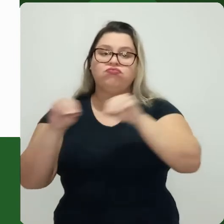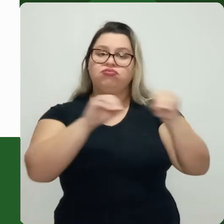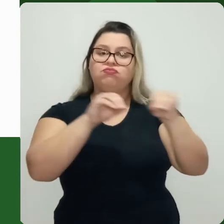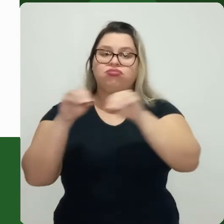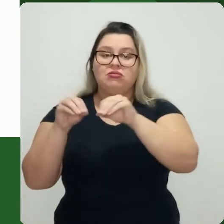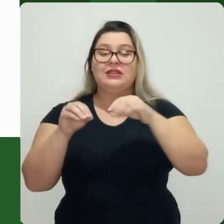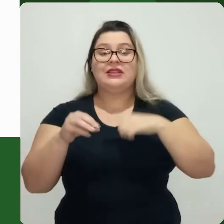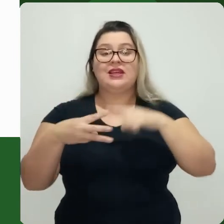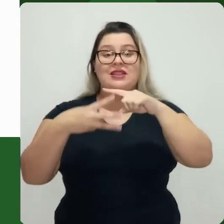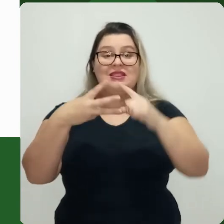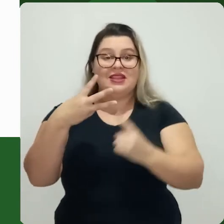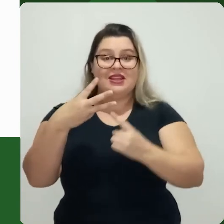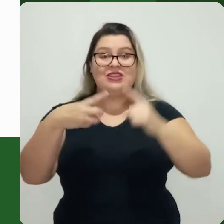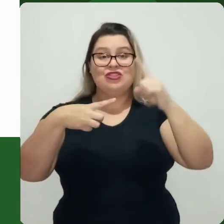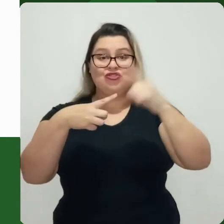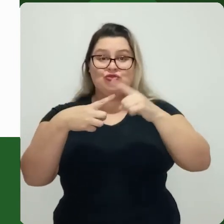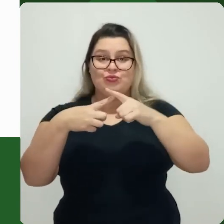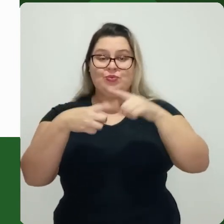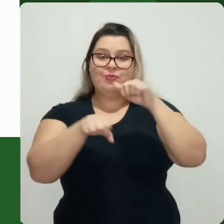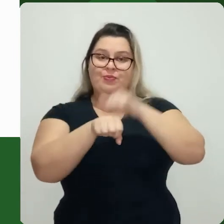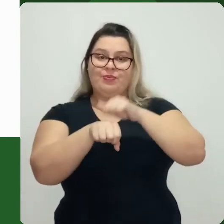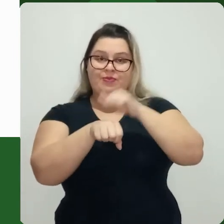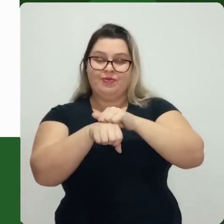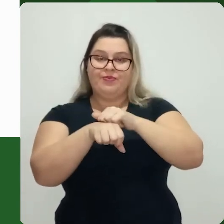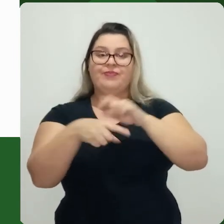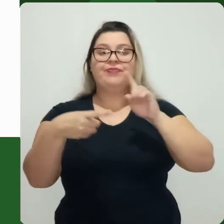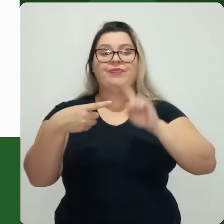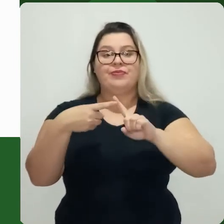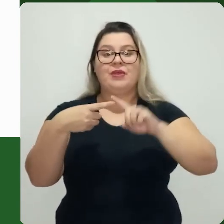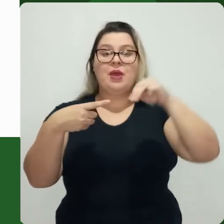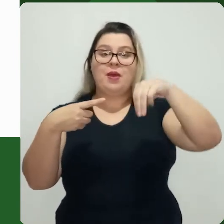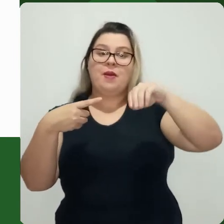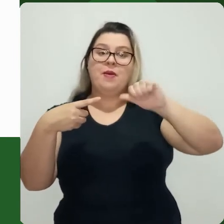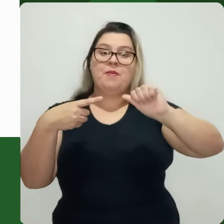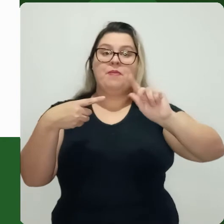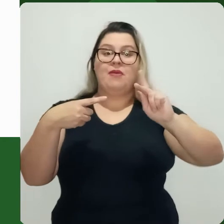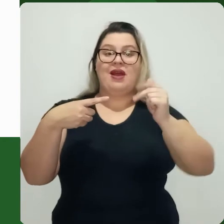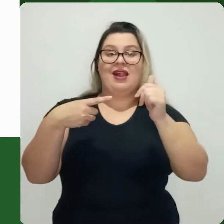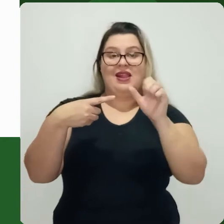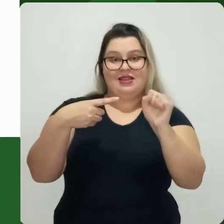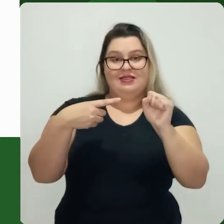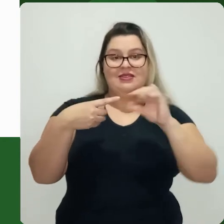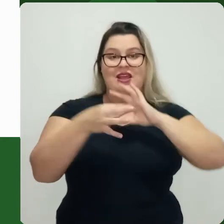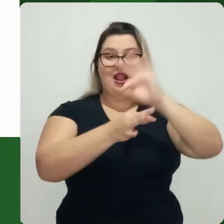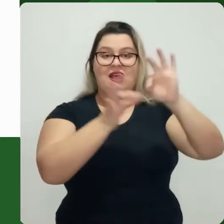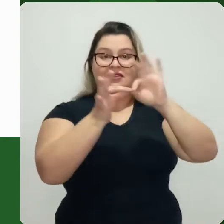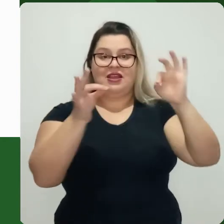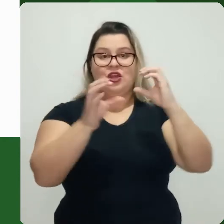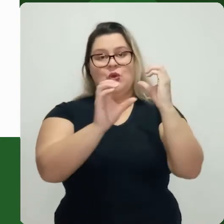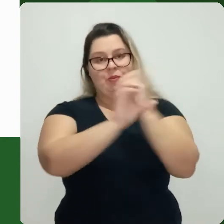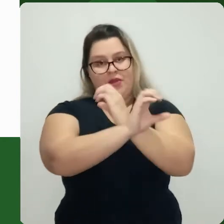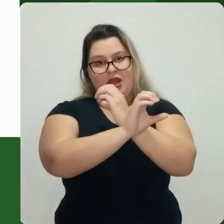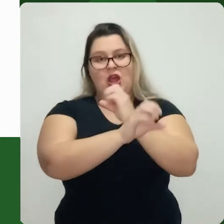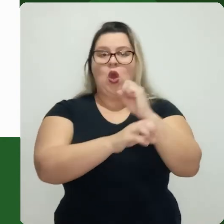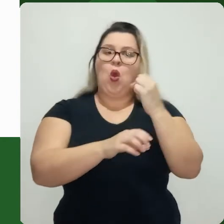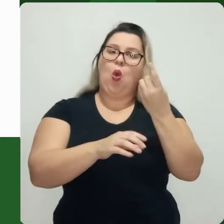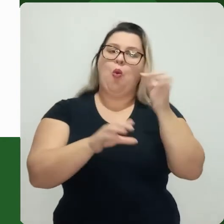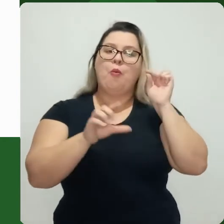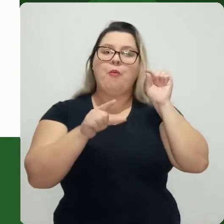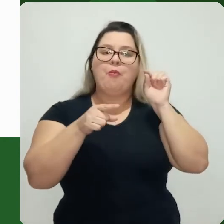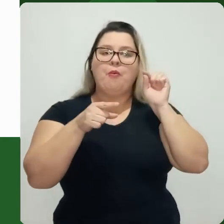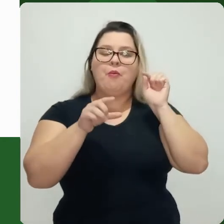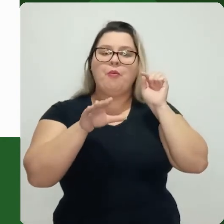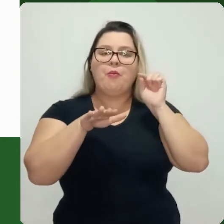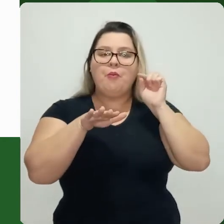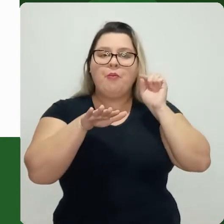E existem 3 tipos básicos de pedras: as malhas, que fazem a laçada completa ou ponto